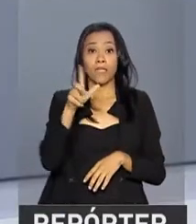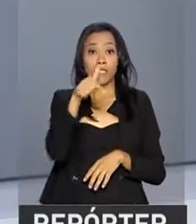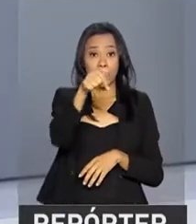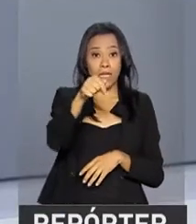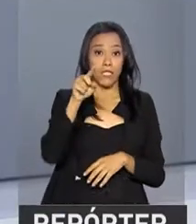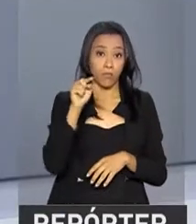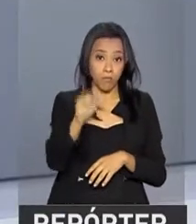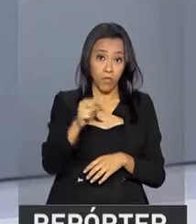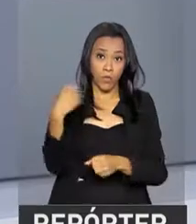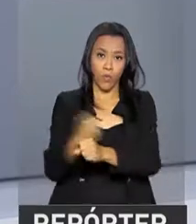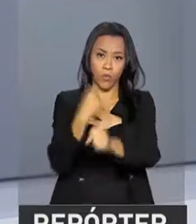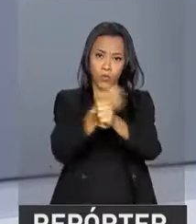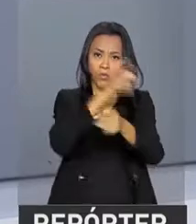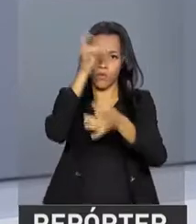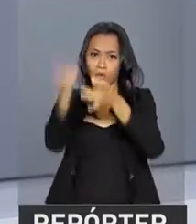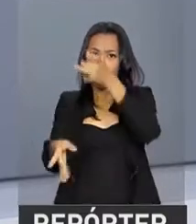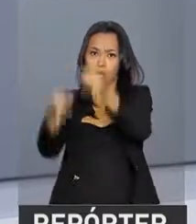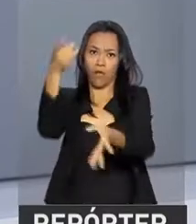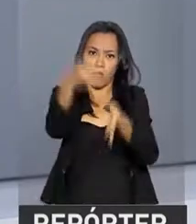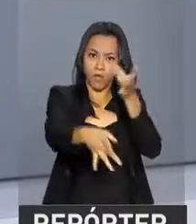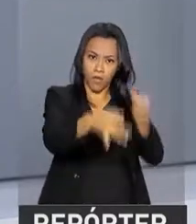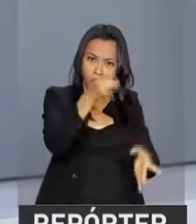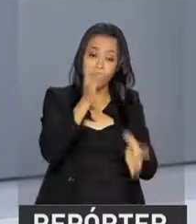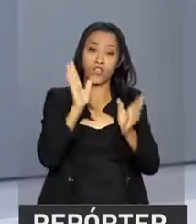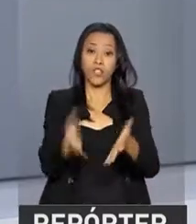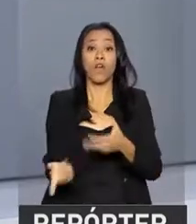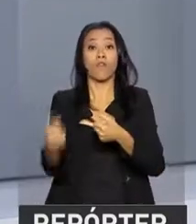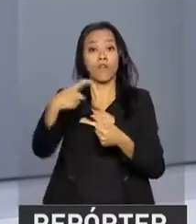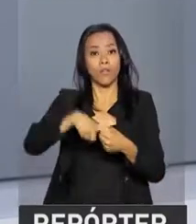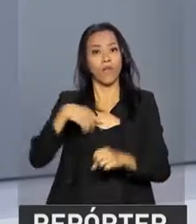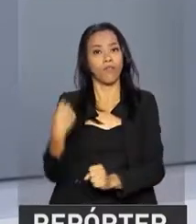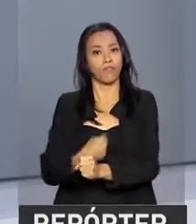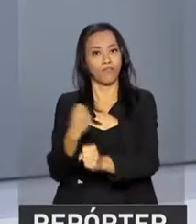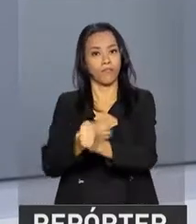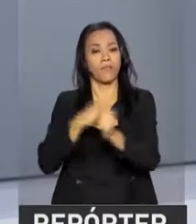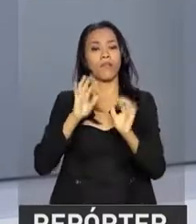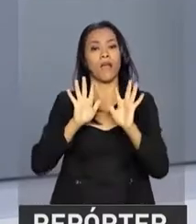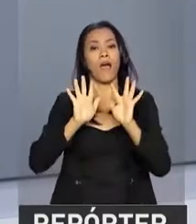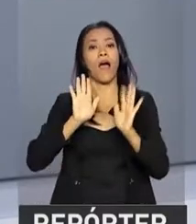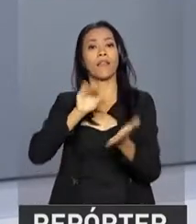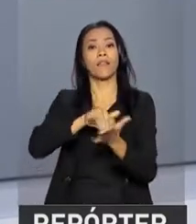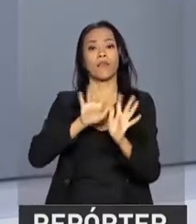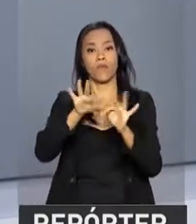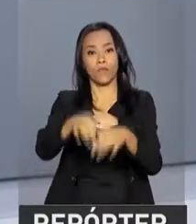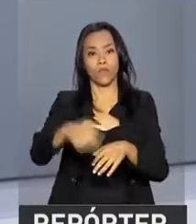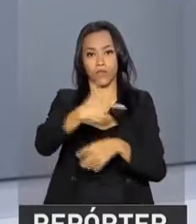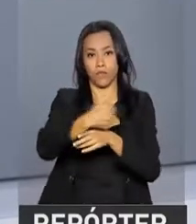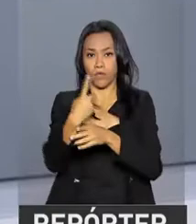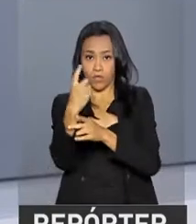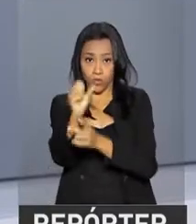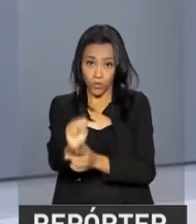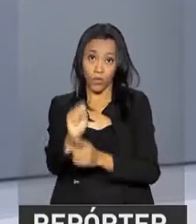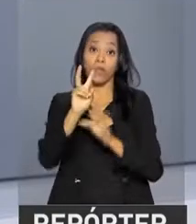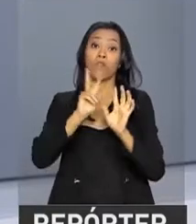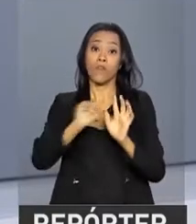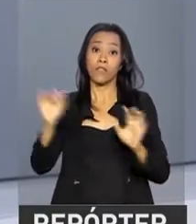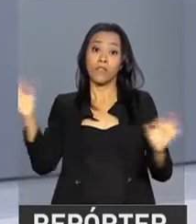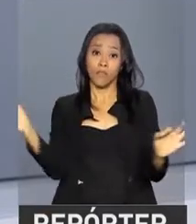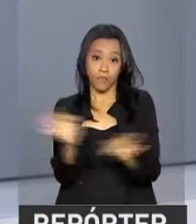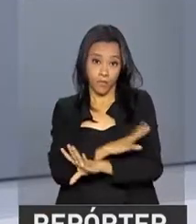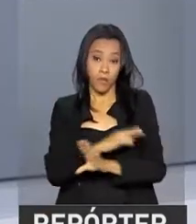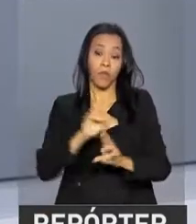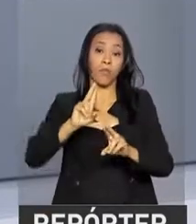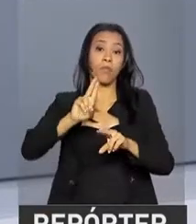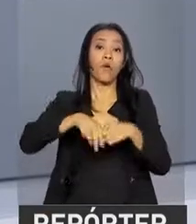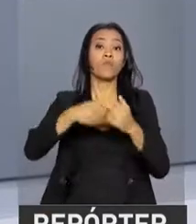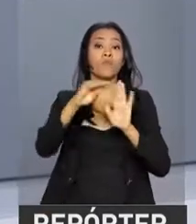estavam paradas foram retomadas e vão ser concluídas até o final de 2018 por meio do programa Avançar do